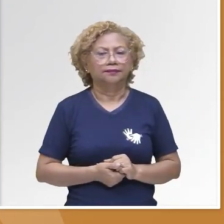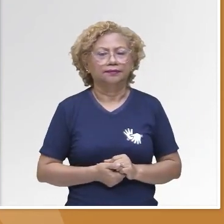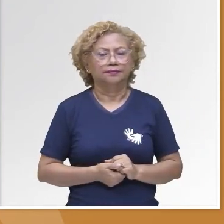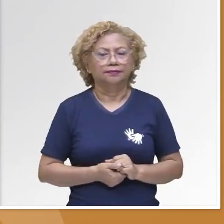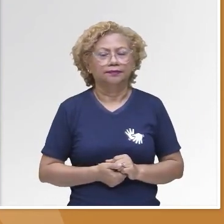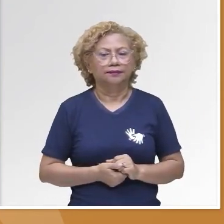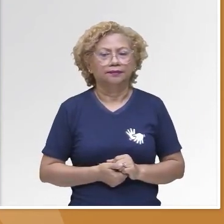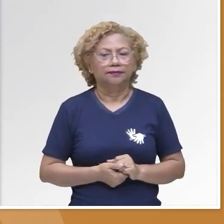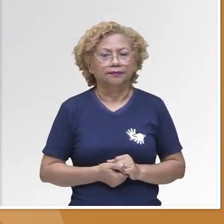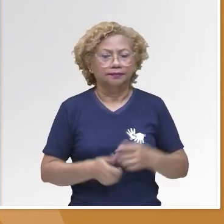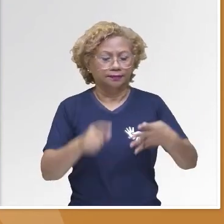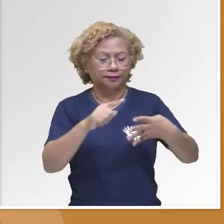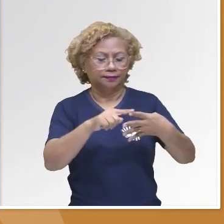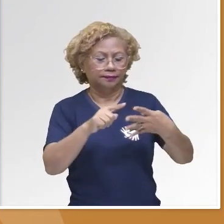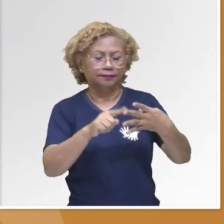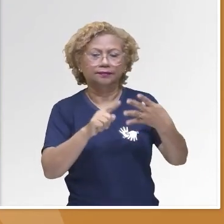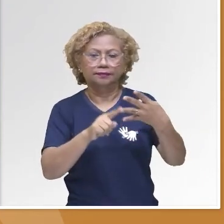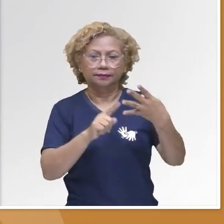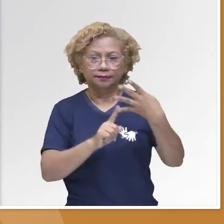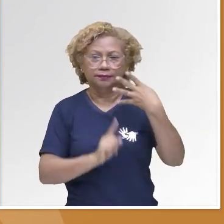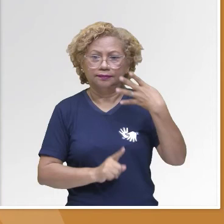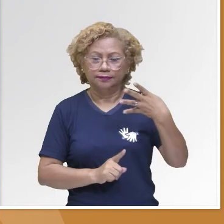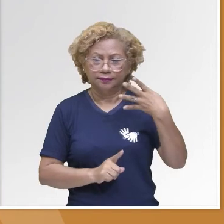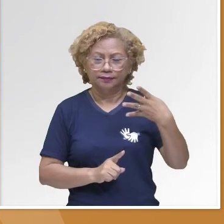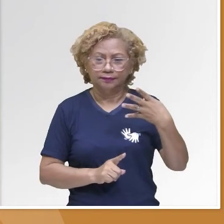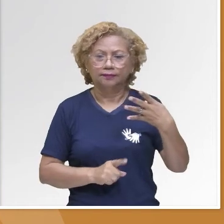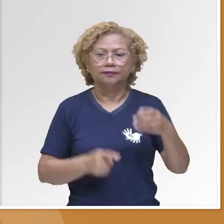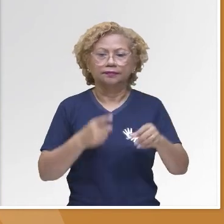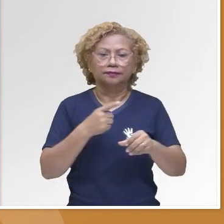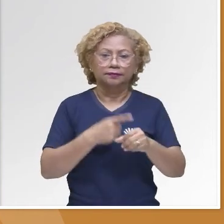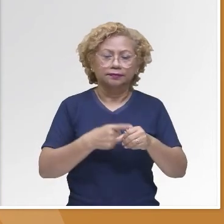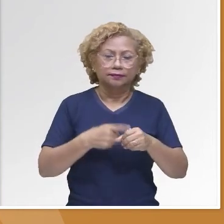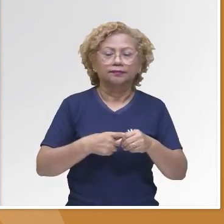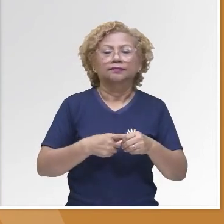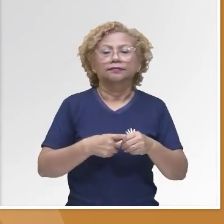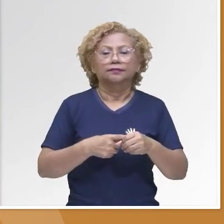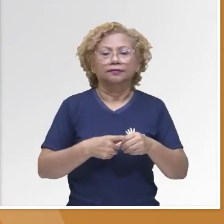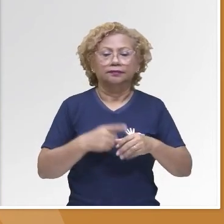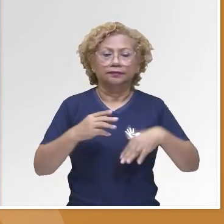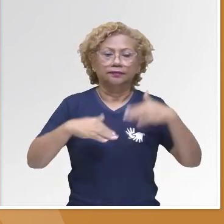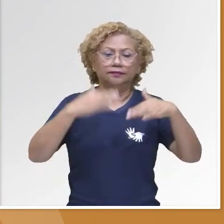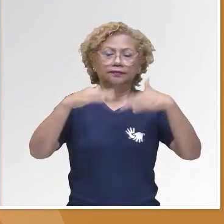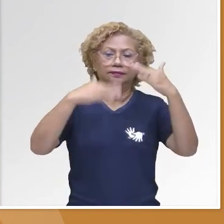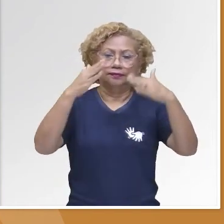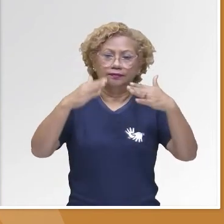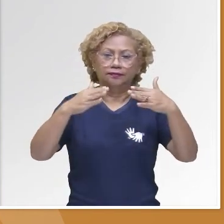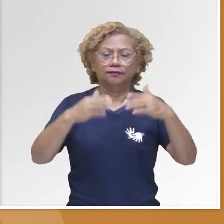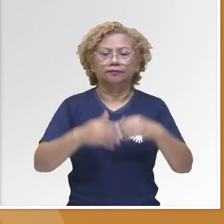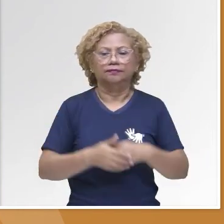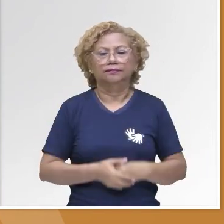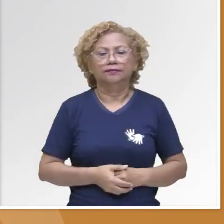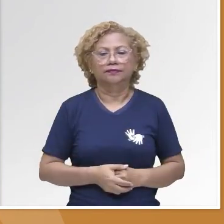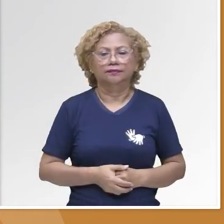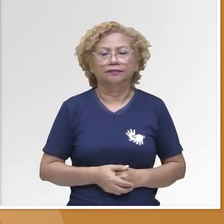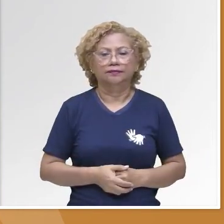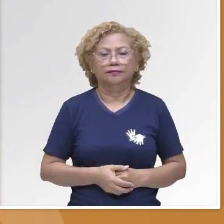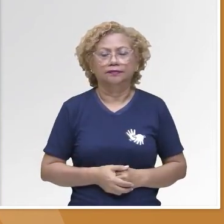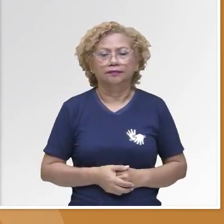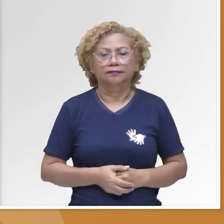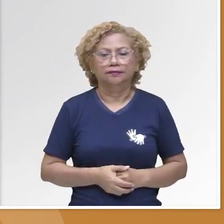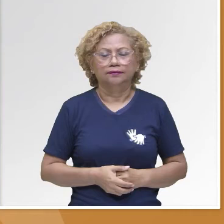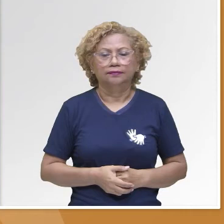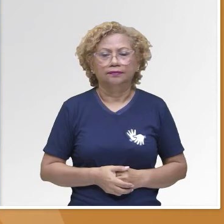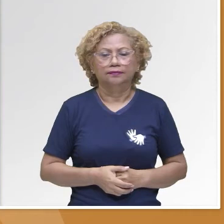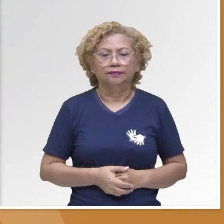tigres asiáticos, esses países foram se desenvolvendo nessas áreas, foram se desenvolvendo